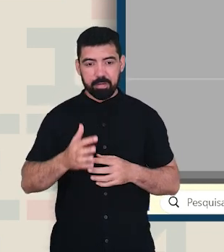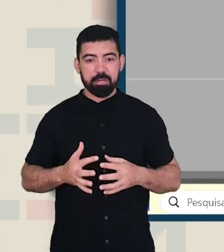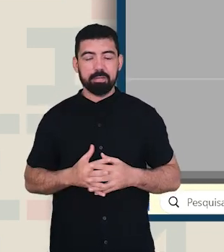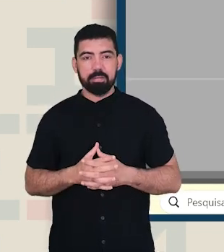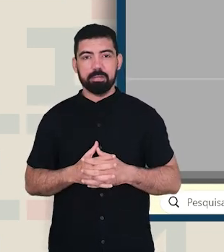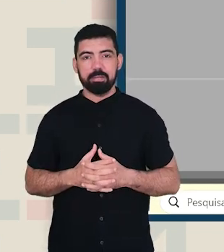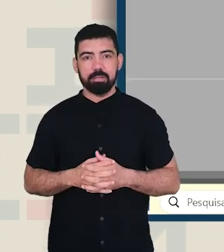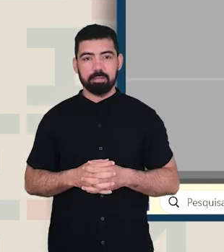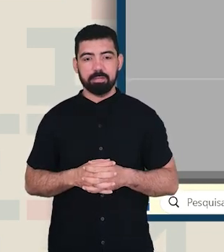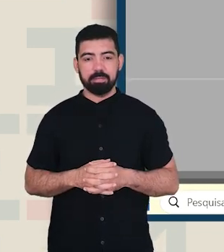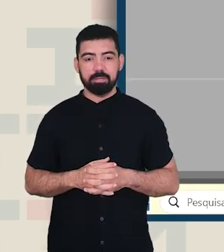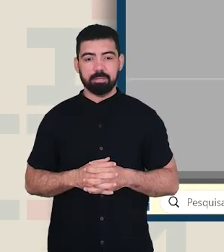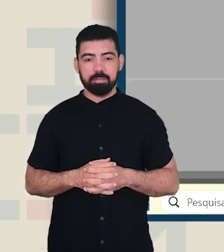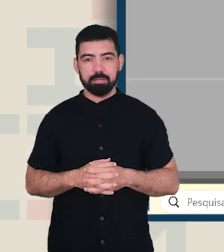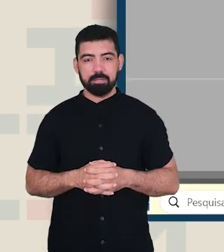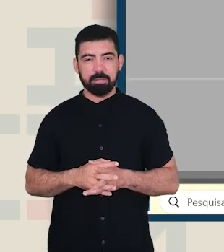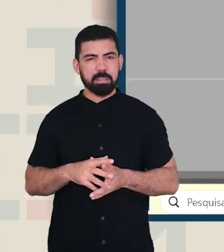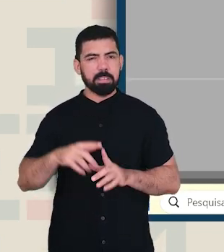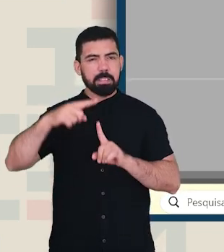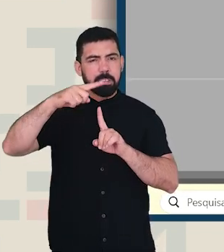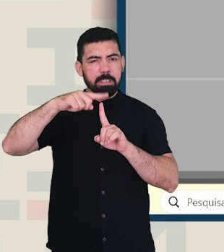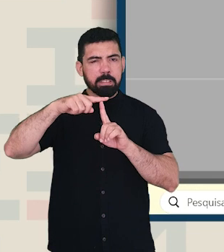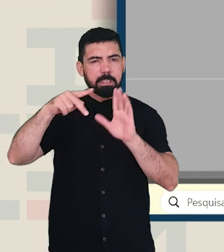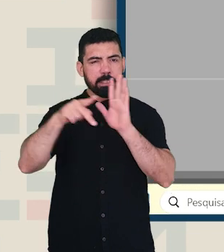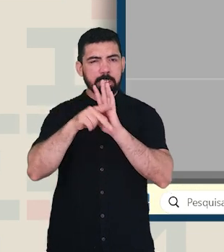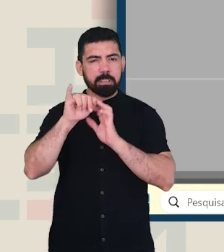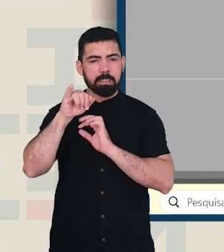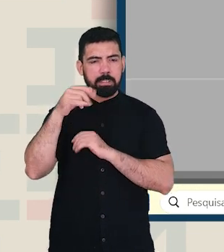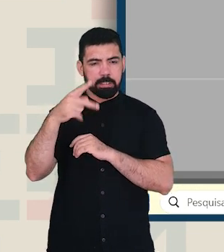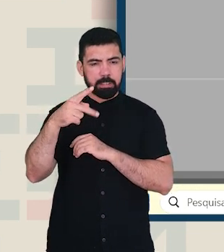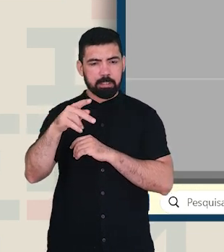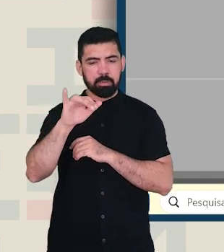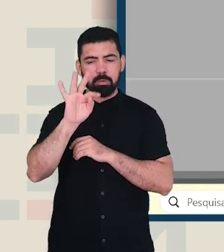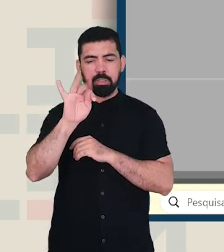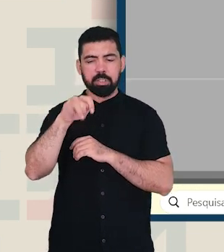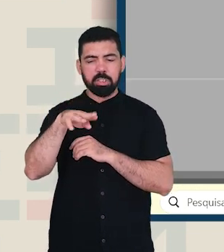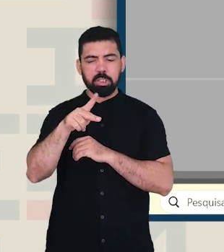E tem esse timbre particular.